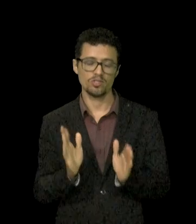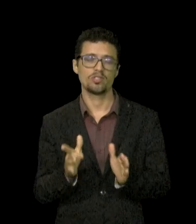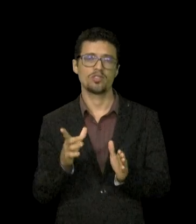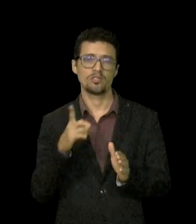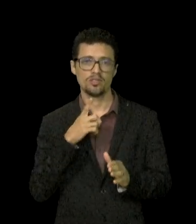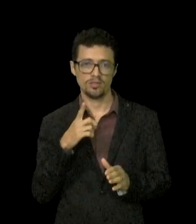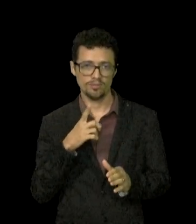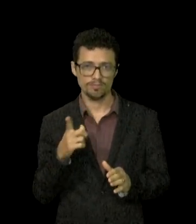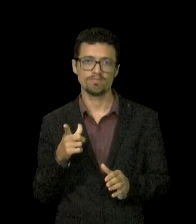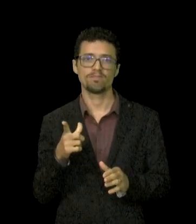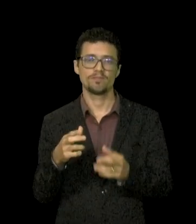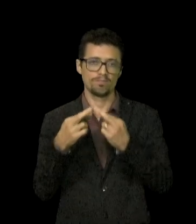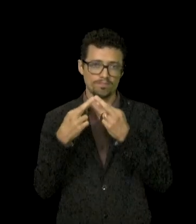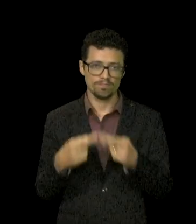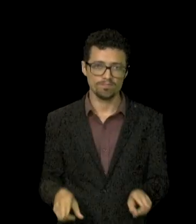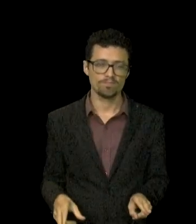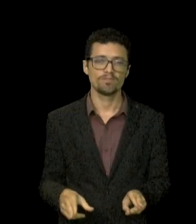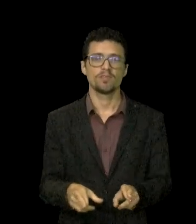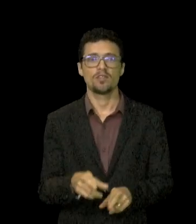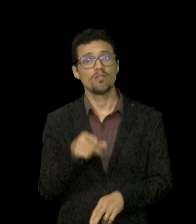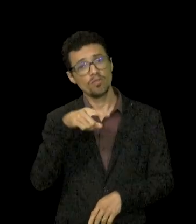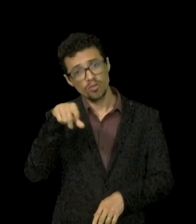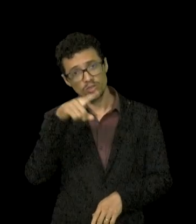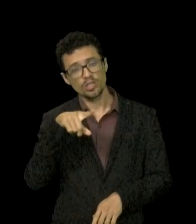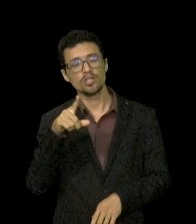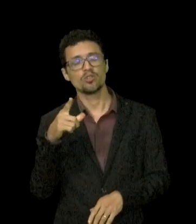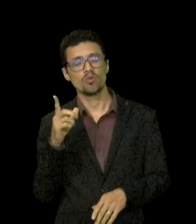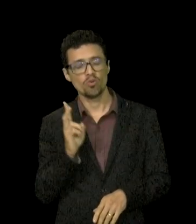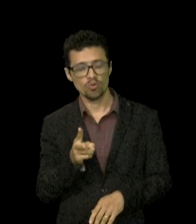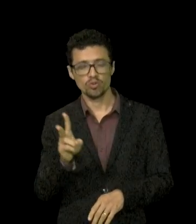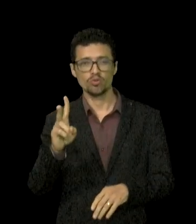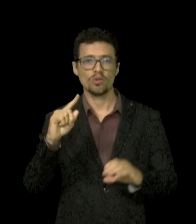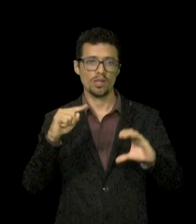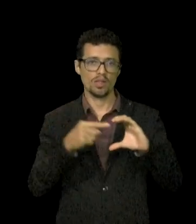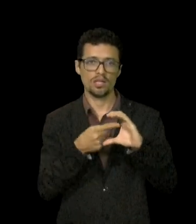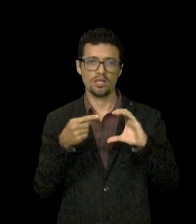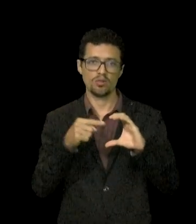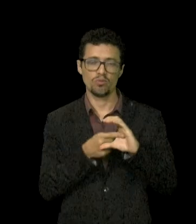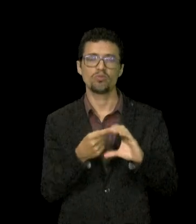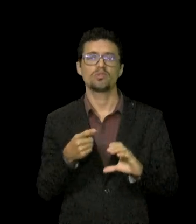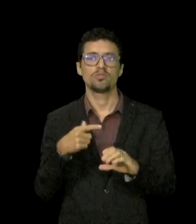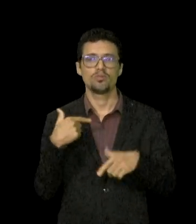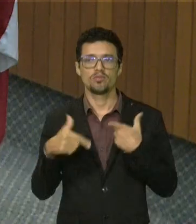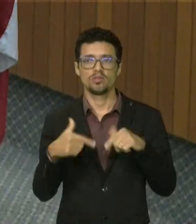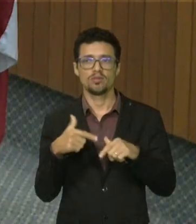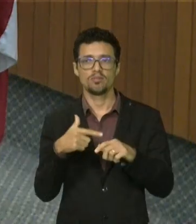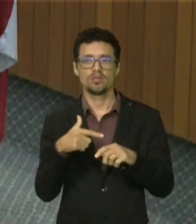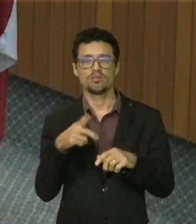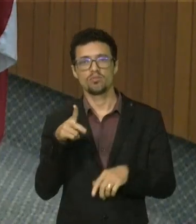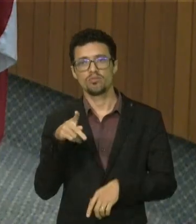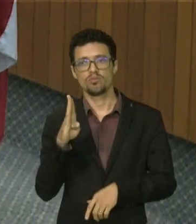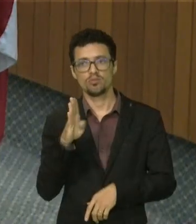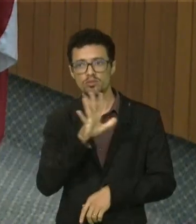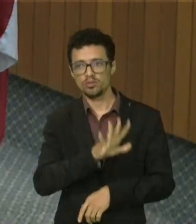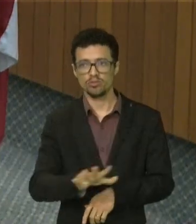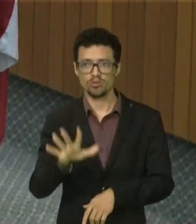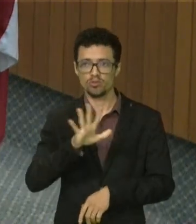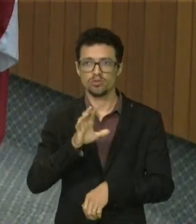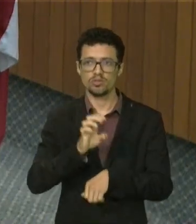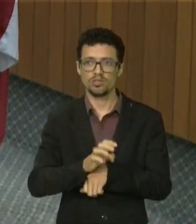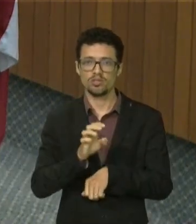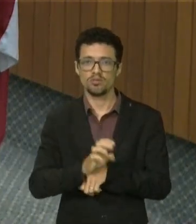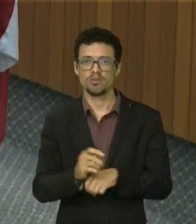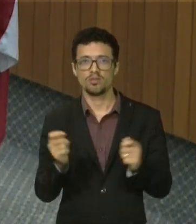agora que, claro, continuem mandando essas denúncias em relação aos serviços públicos em todo o estado, para que a gente possa trazer à